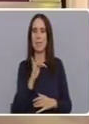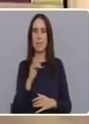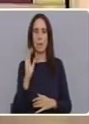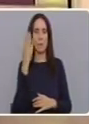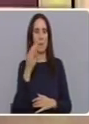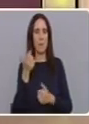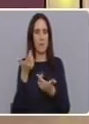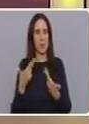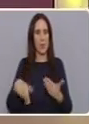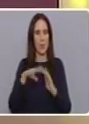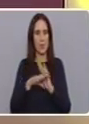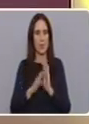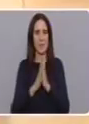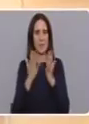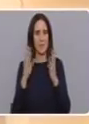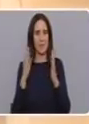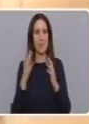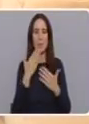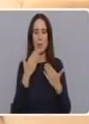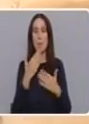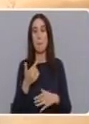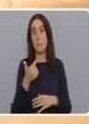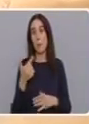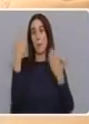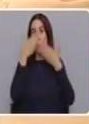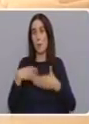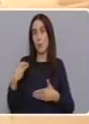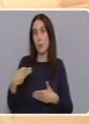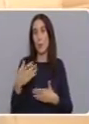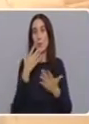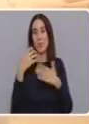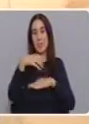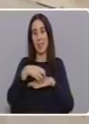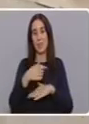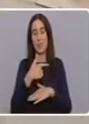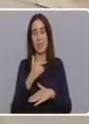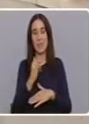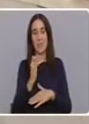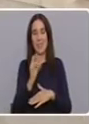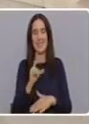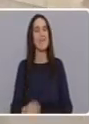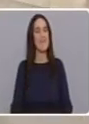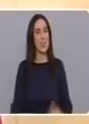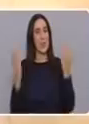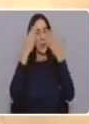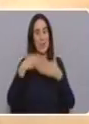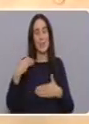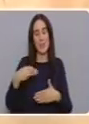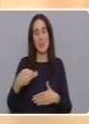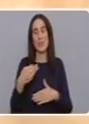Bem-vindos ao Agora Nós. Obrigada. Acho que é isto que acontece todas as noites no Teatro Tivoli. Isto acontece todas as noites no Teatro